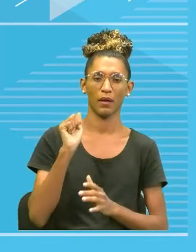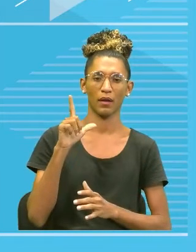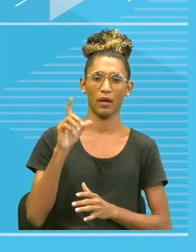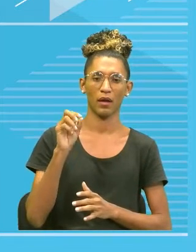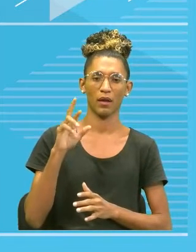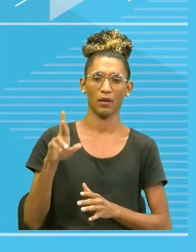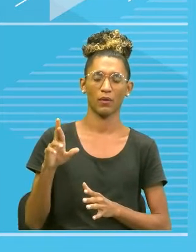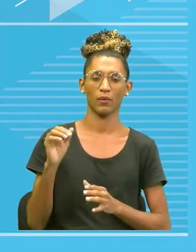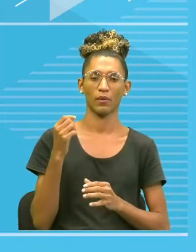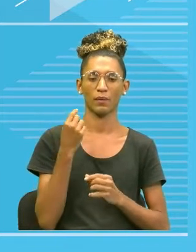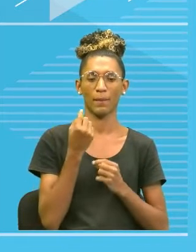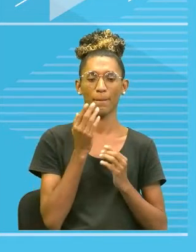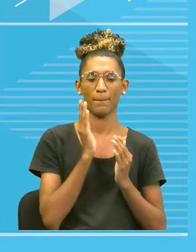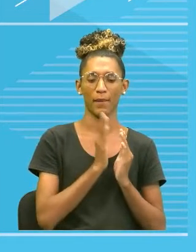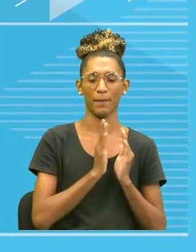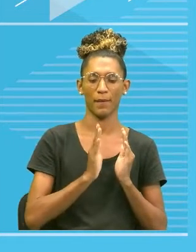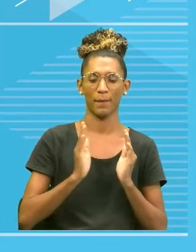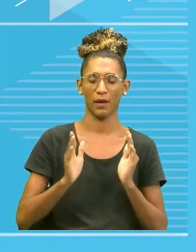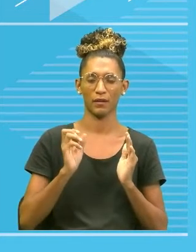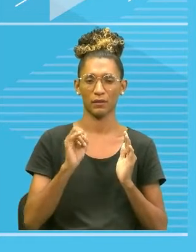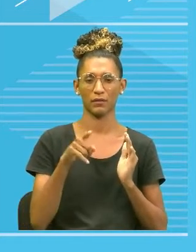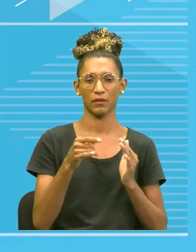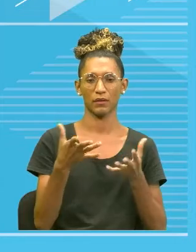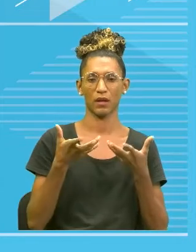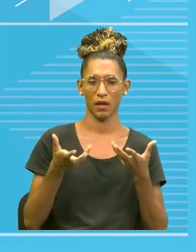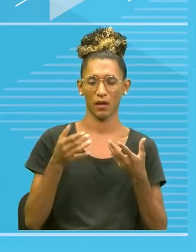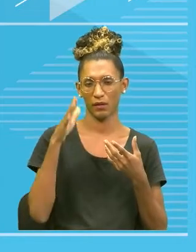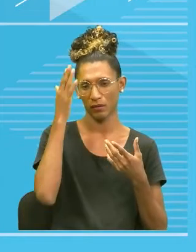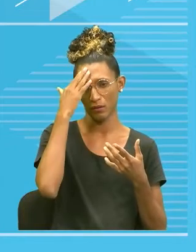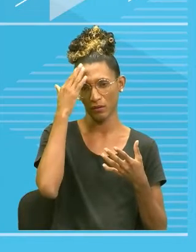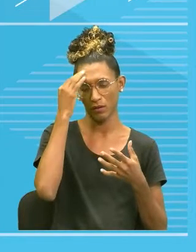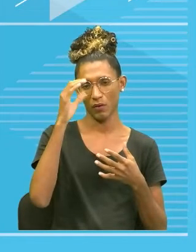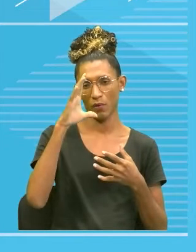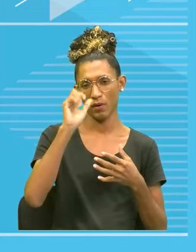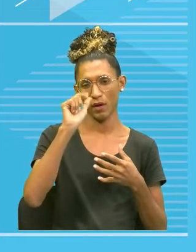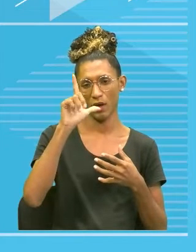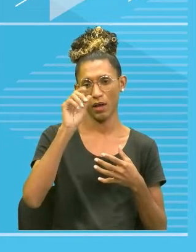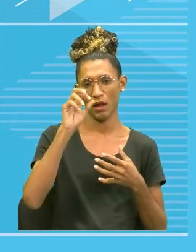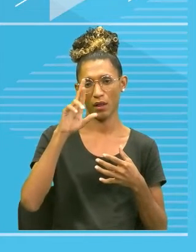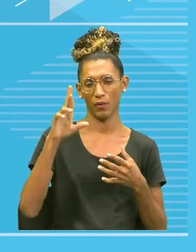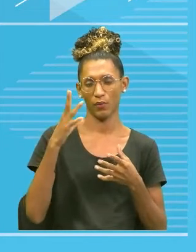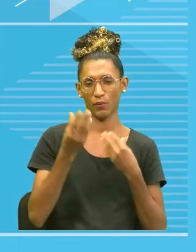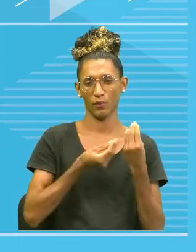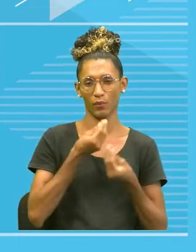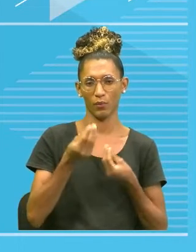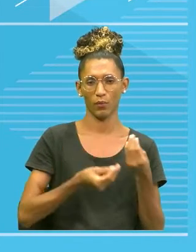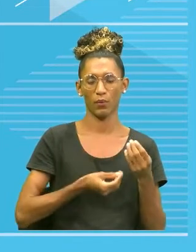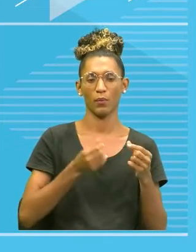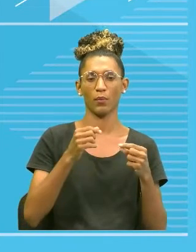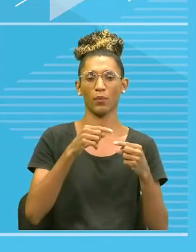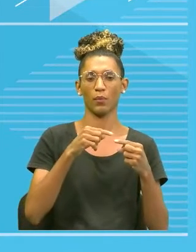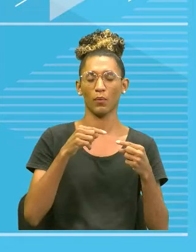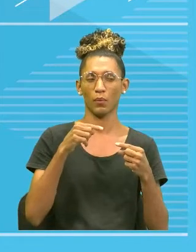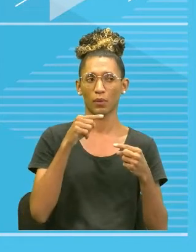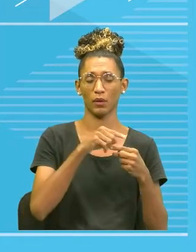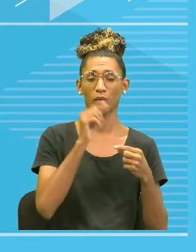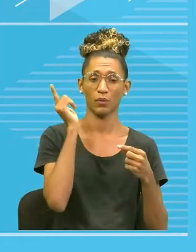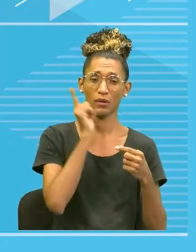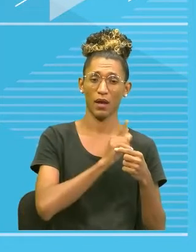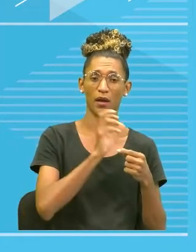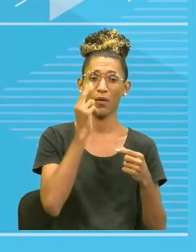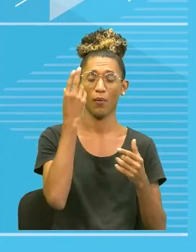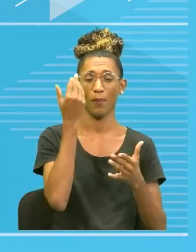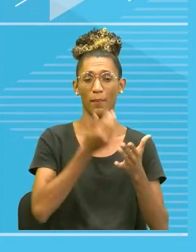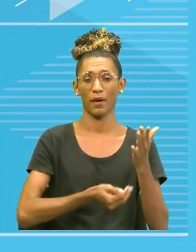cada etapa. Então, se você quiser saber o calor total que um ciclo perde ou ganha, o que é que você vai